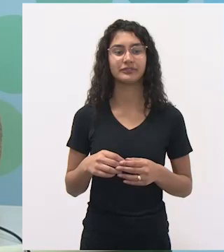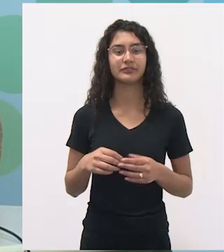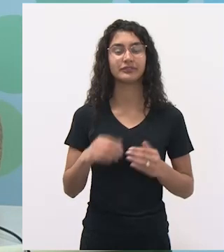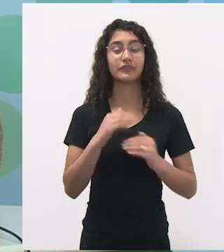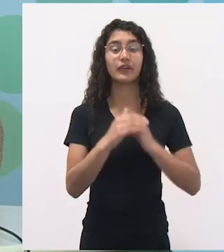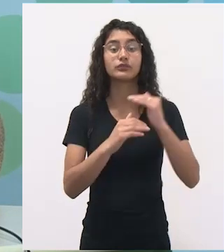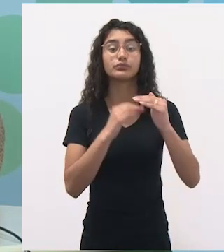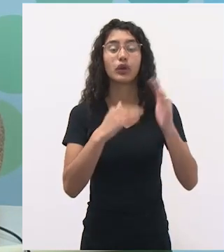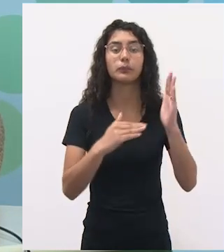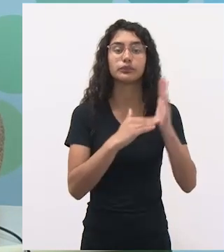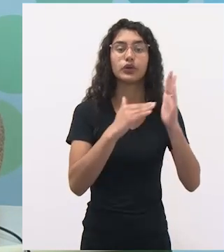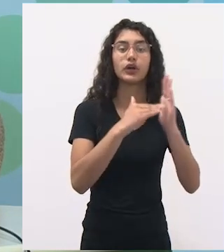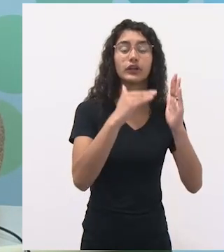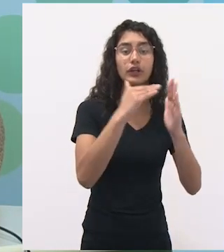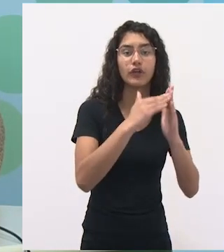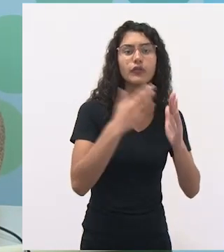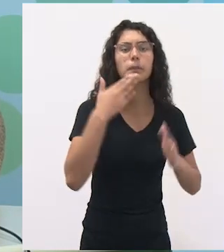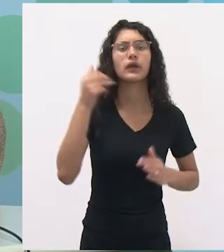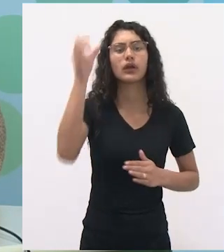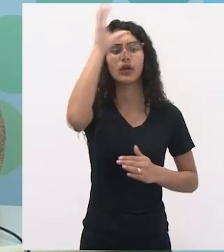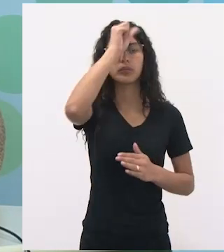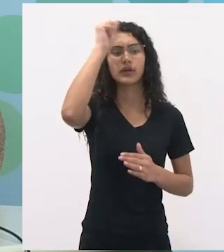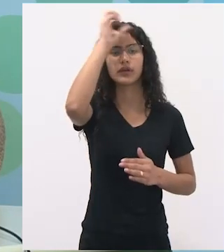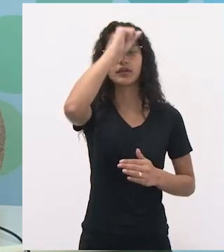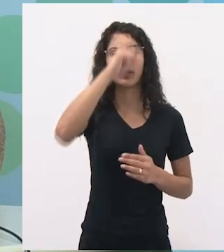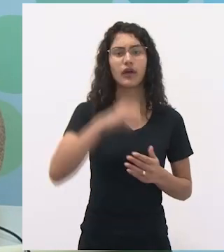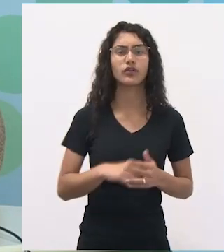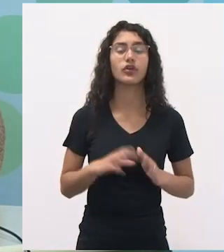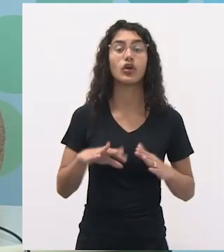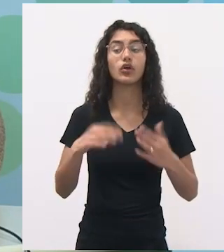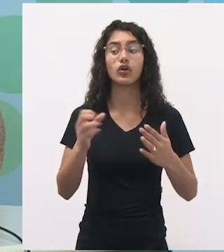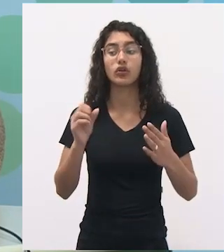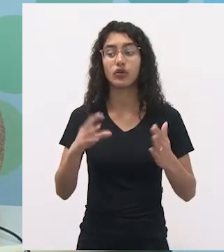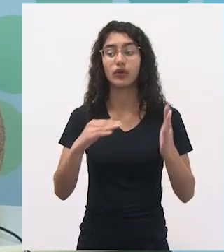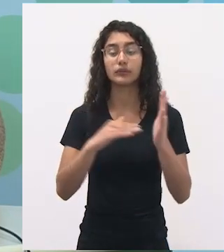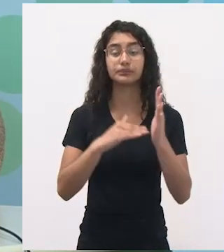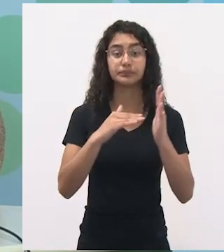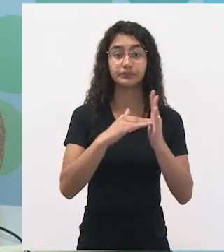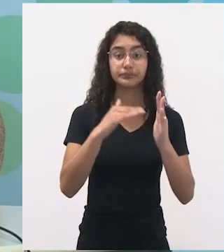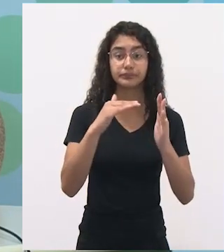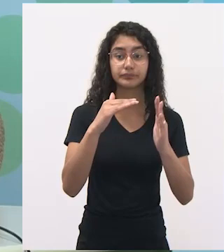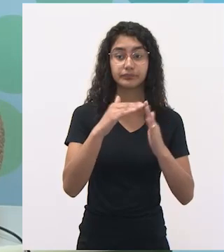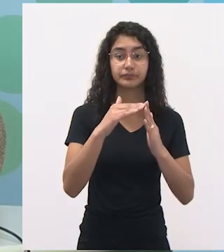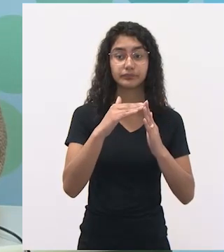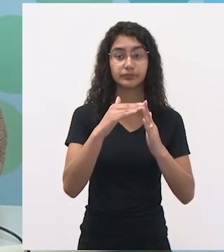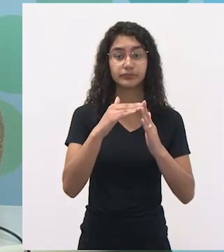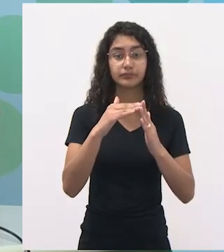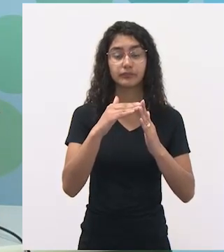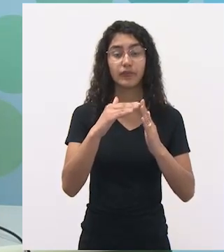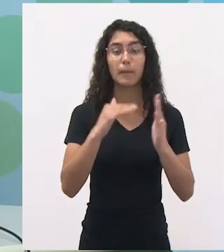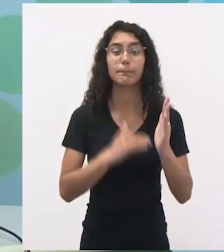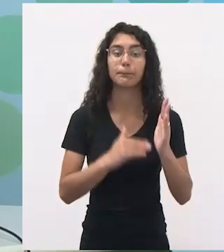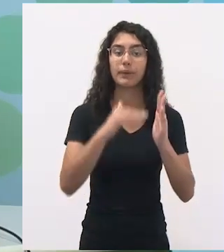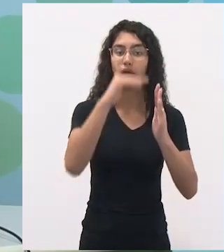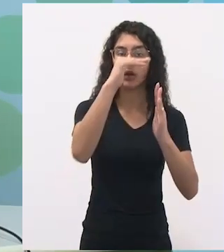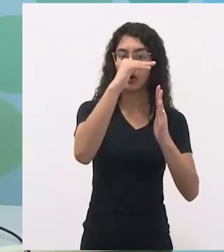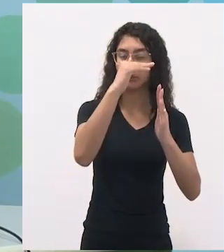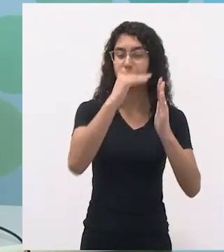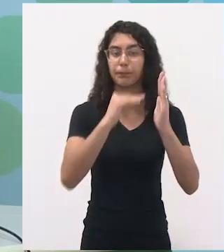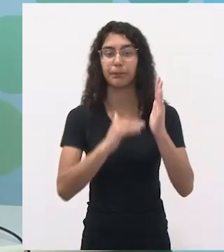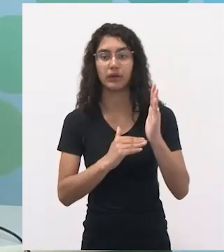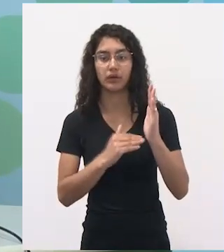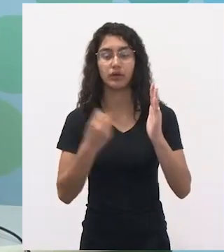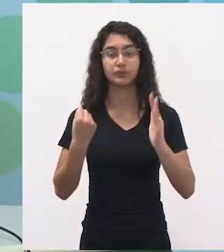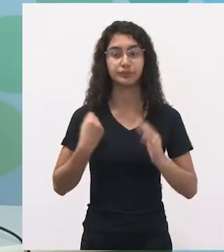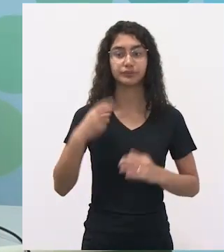nível, maior o grau de aprendizagem. Só que essa escala é invertida, que vai do número maior para o menor.